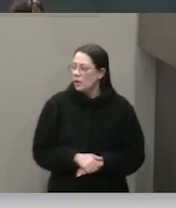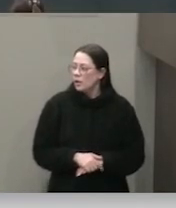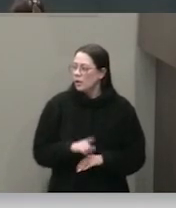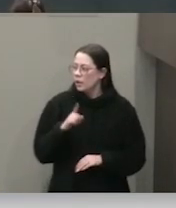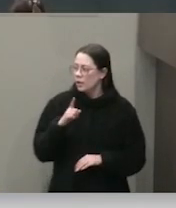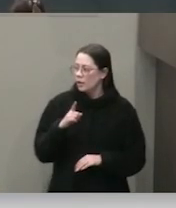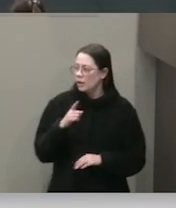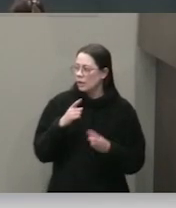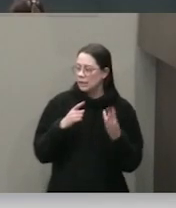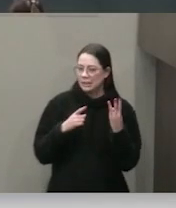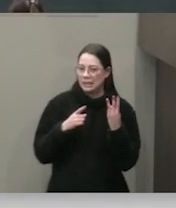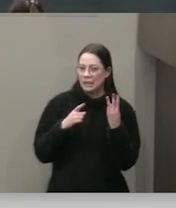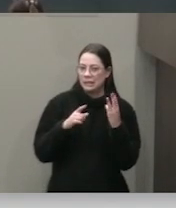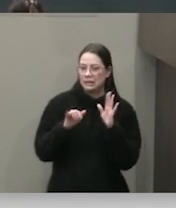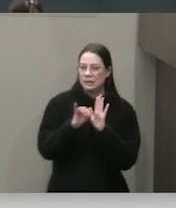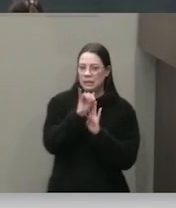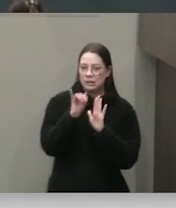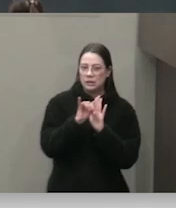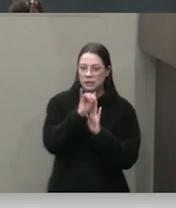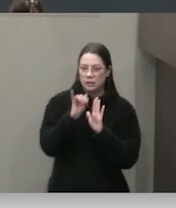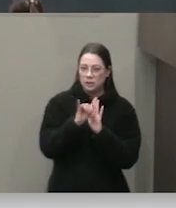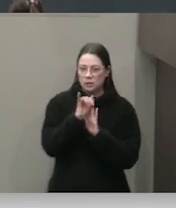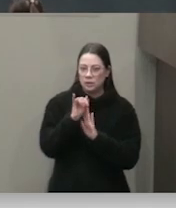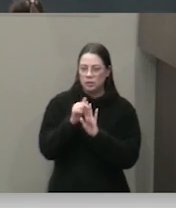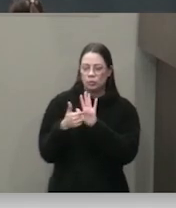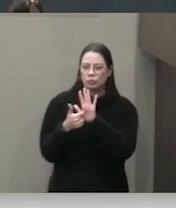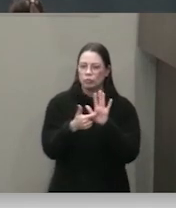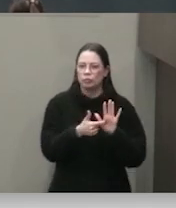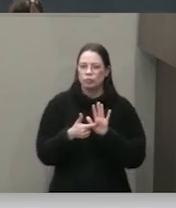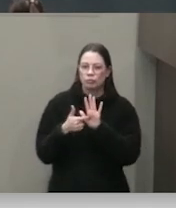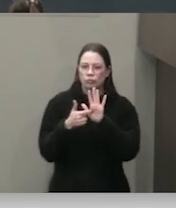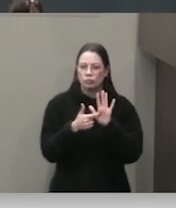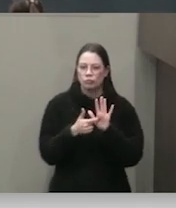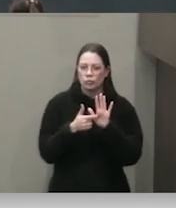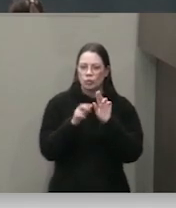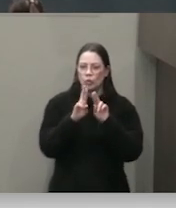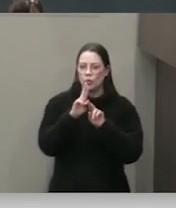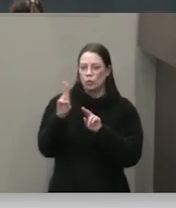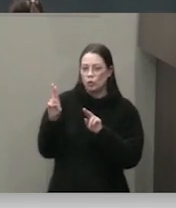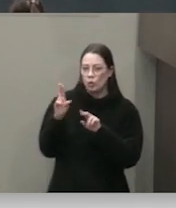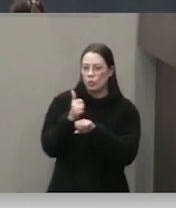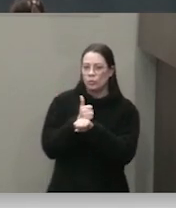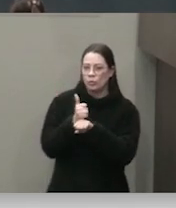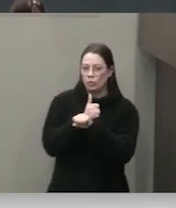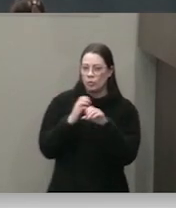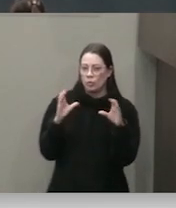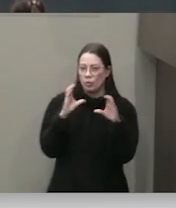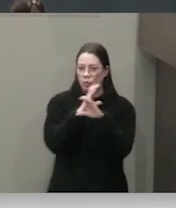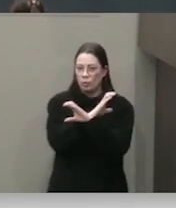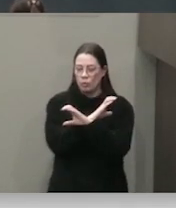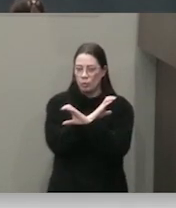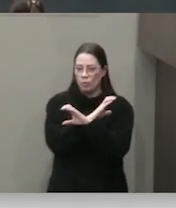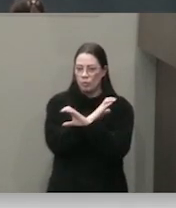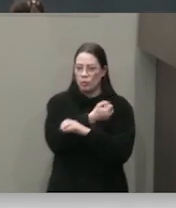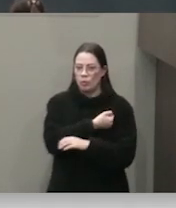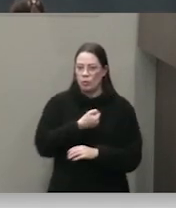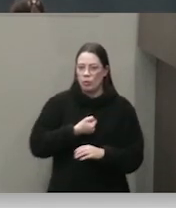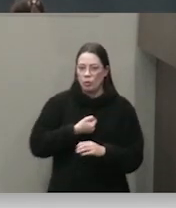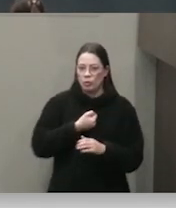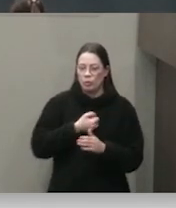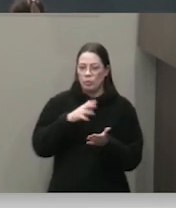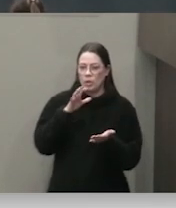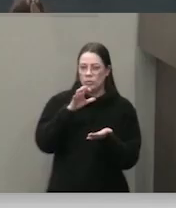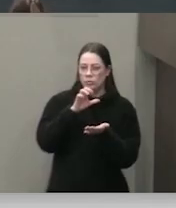foi 3 incisos que foram aonde traz o nome do profissional por completo, né? O número do registro